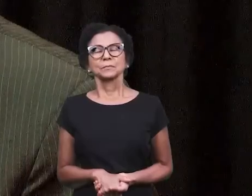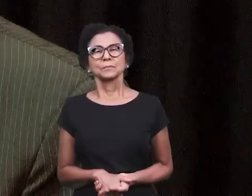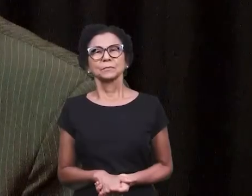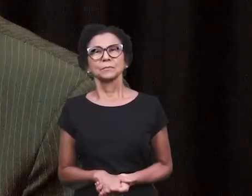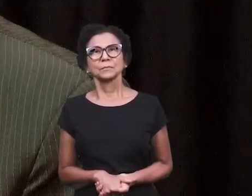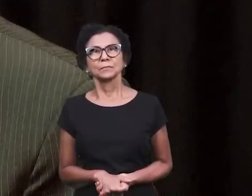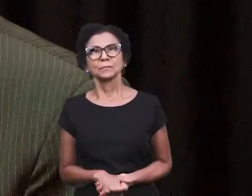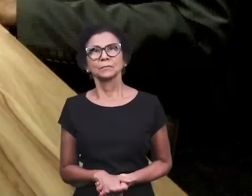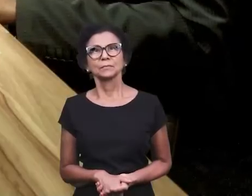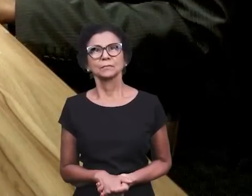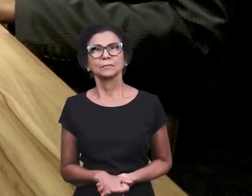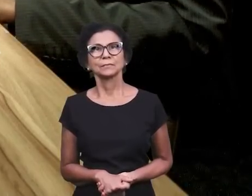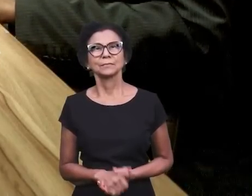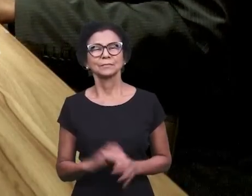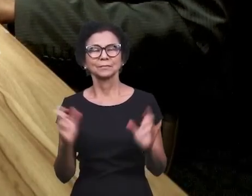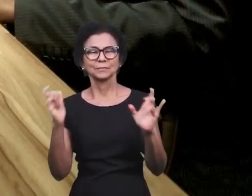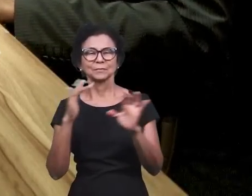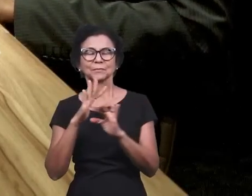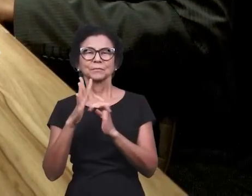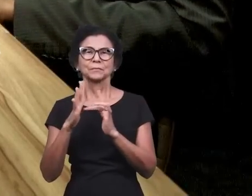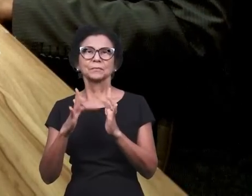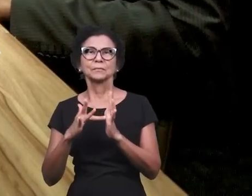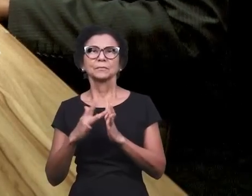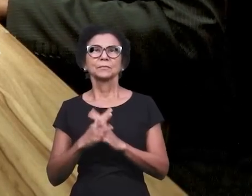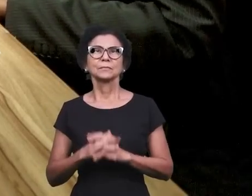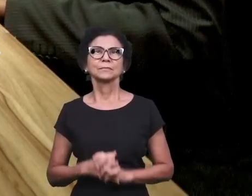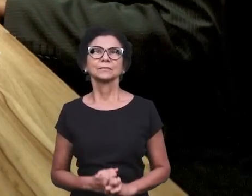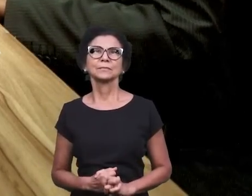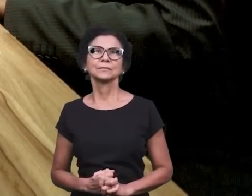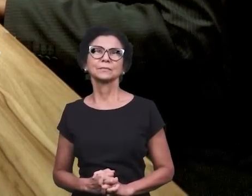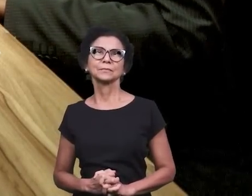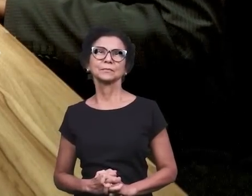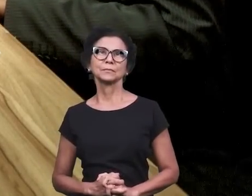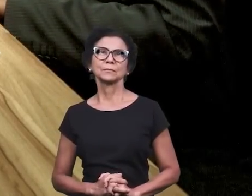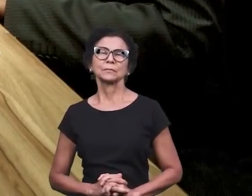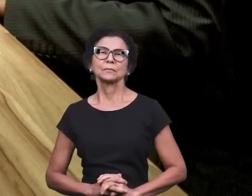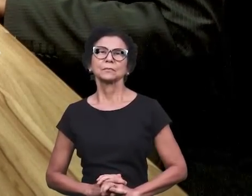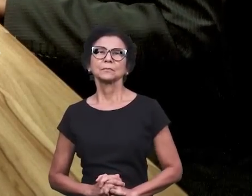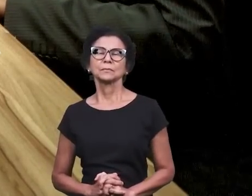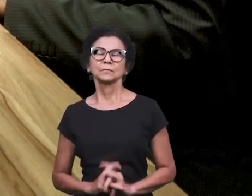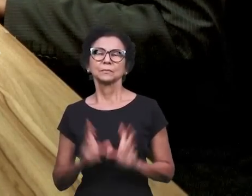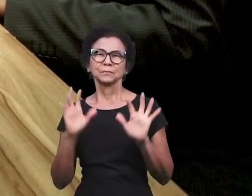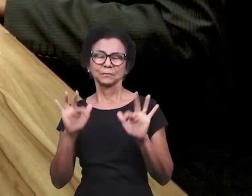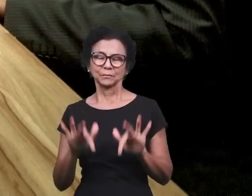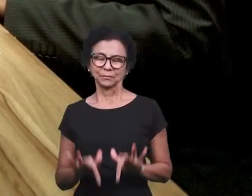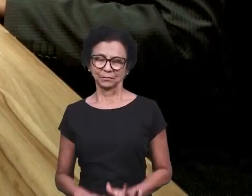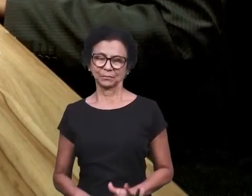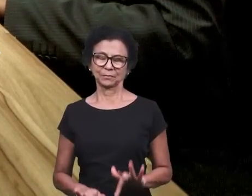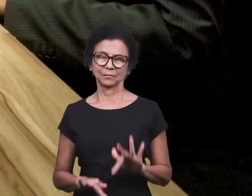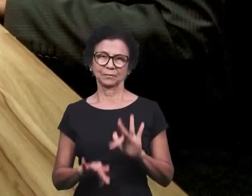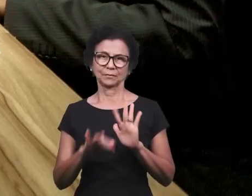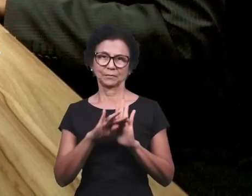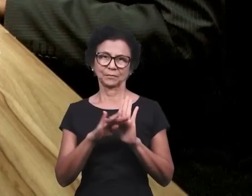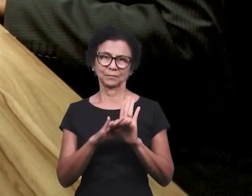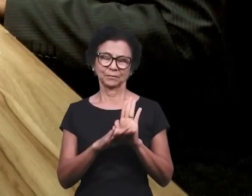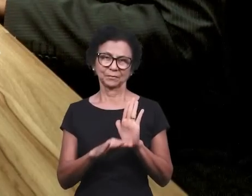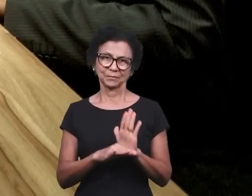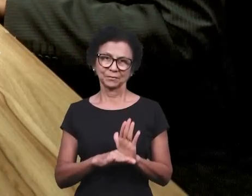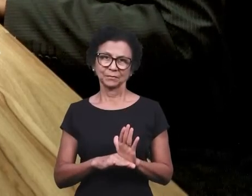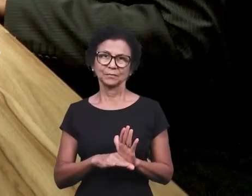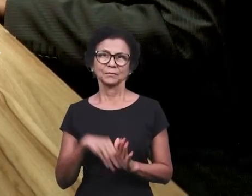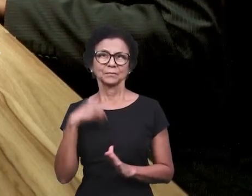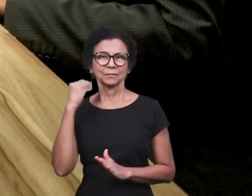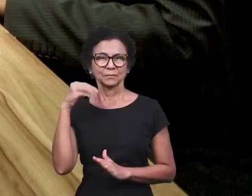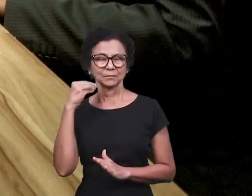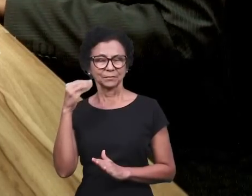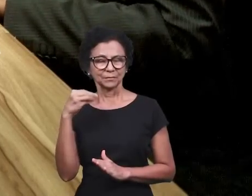servo. Amém. Glória a Jesus. Então, queridos, nós encerramos essa sequência de programas contando um pouquinho dessas experiências,